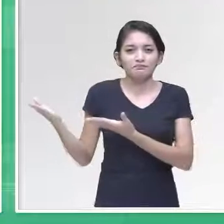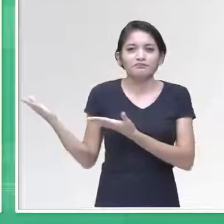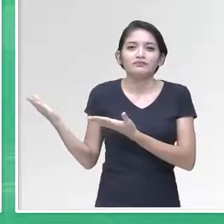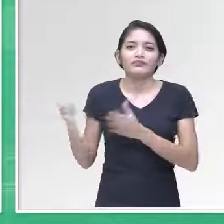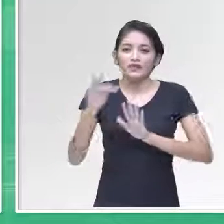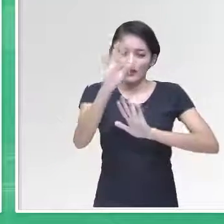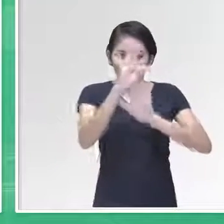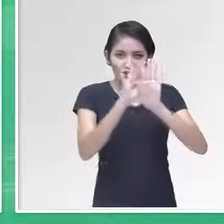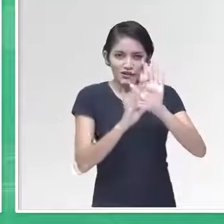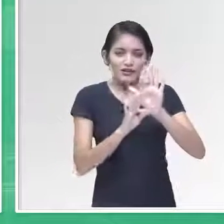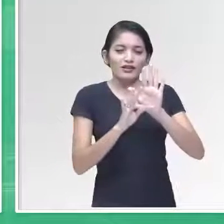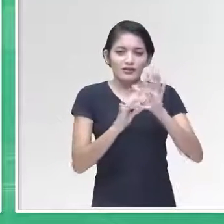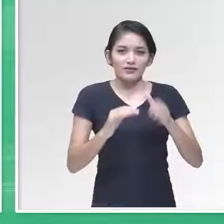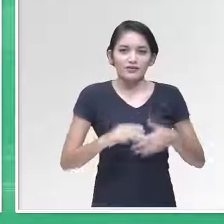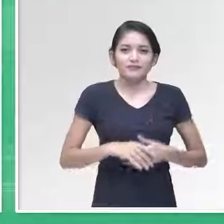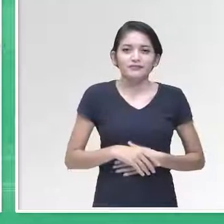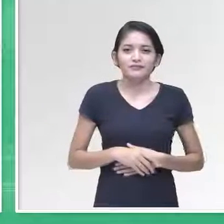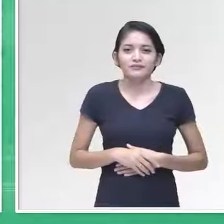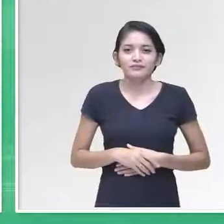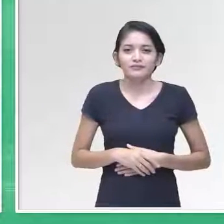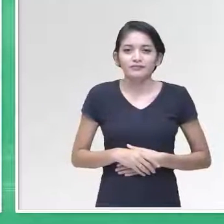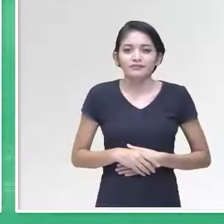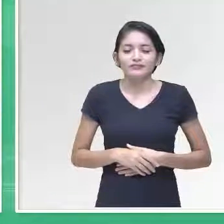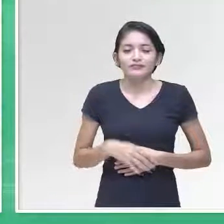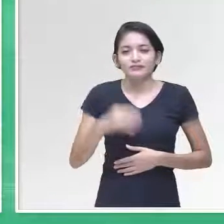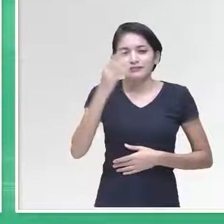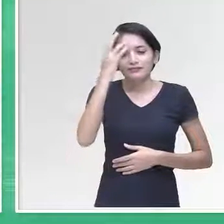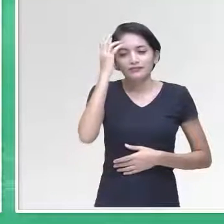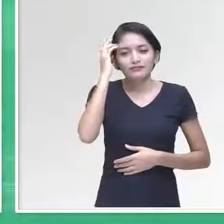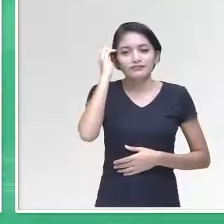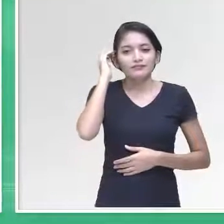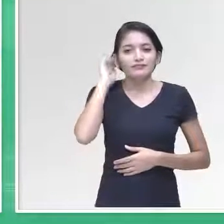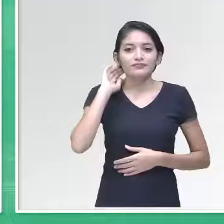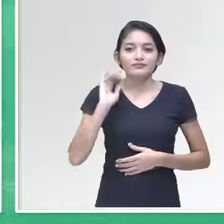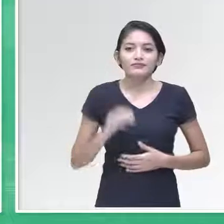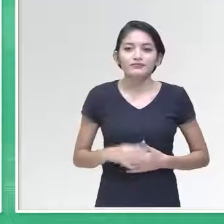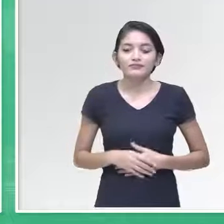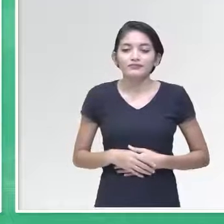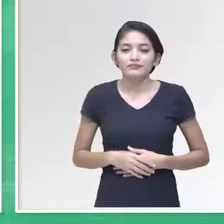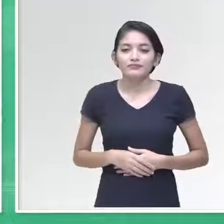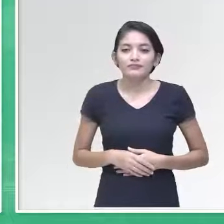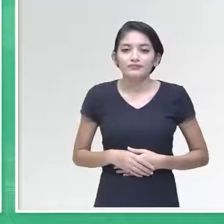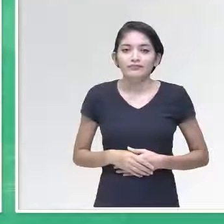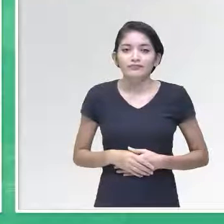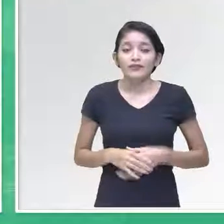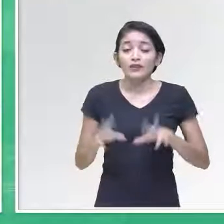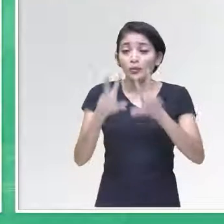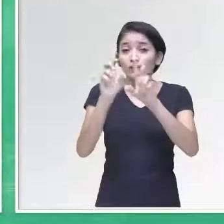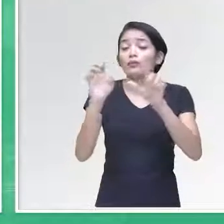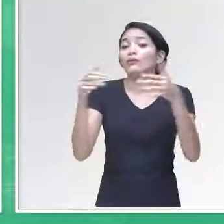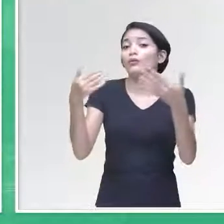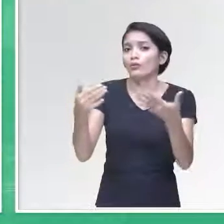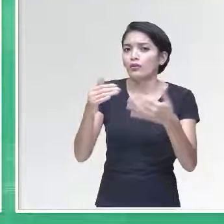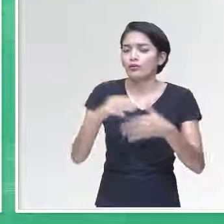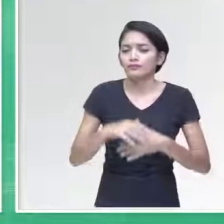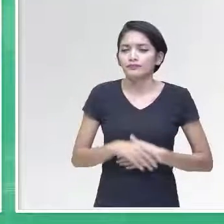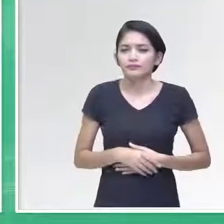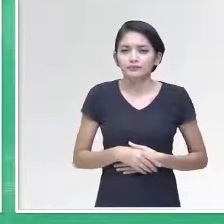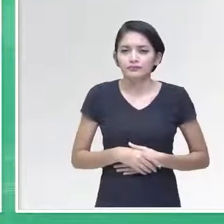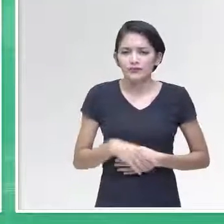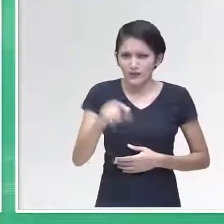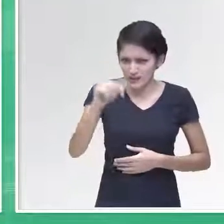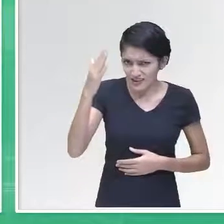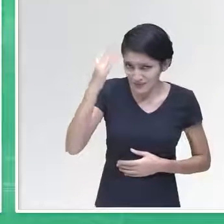na próxima cartela. Já está disponível? Aqui, muito bem. Veja só, o título fala assim, Did you know? Você